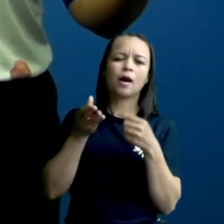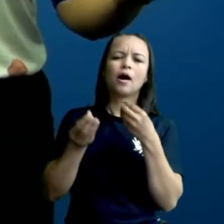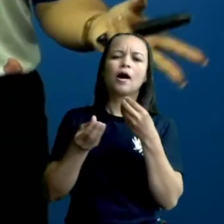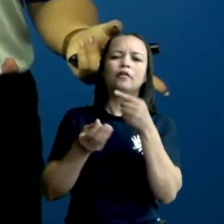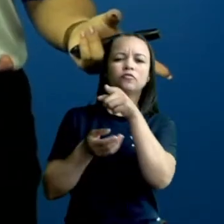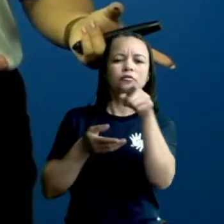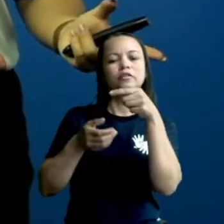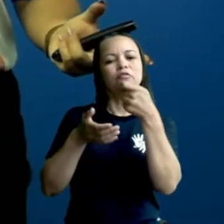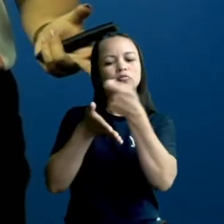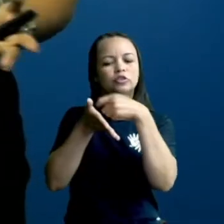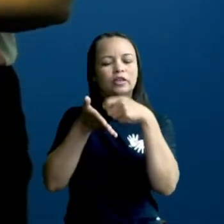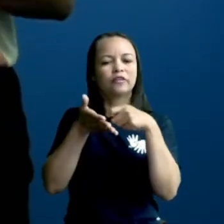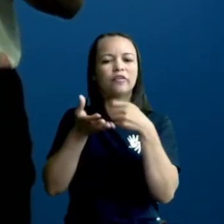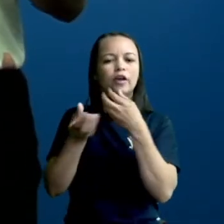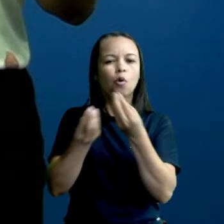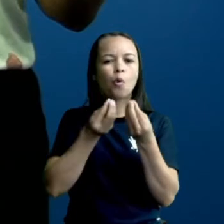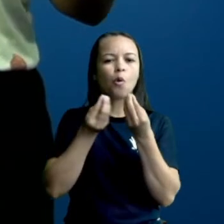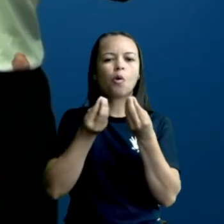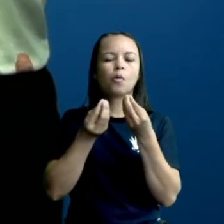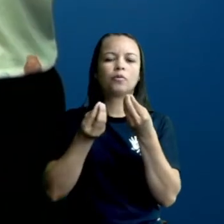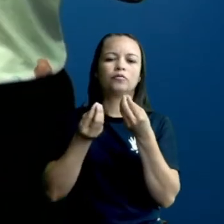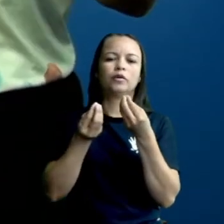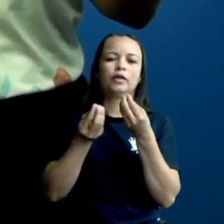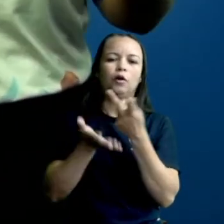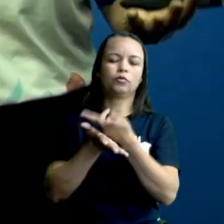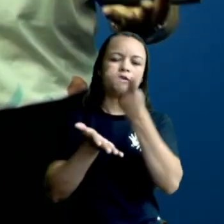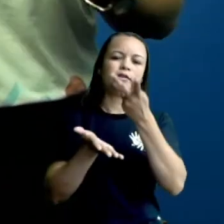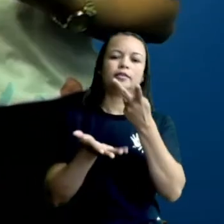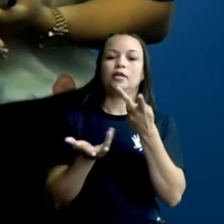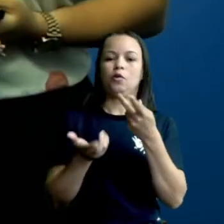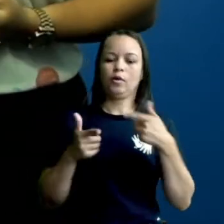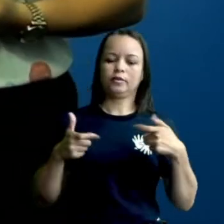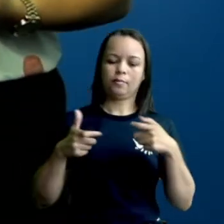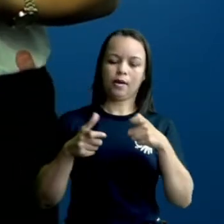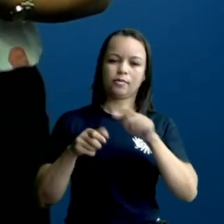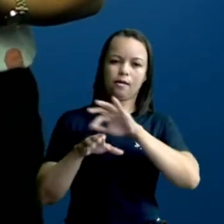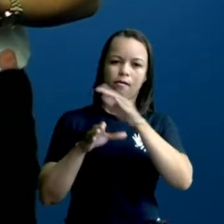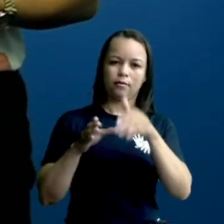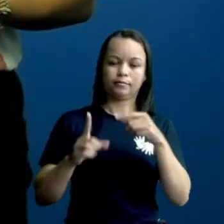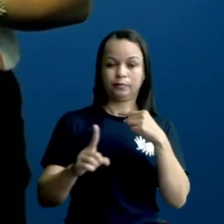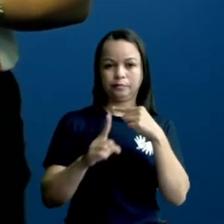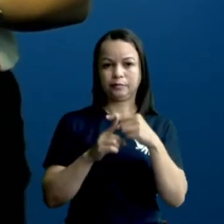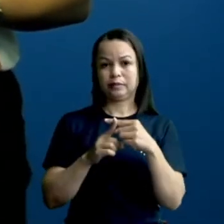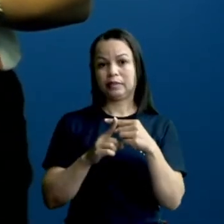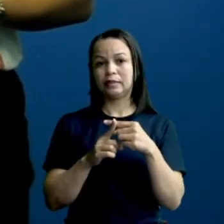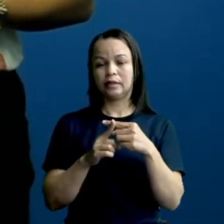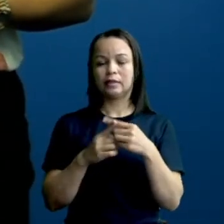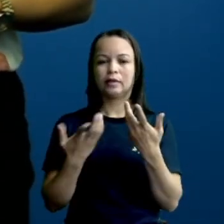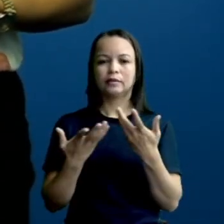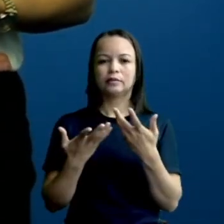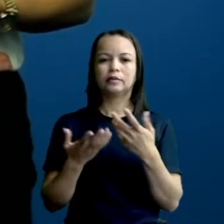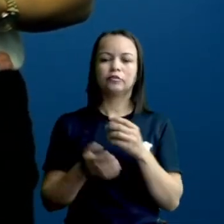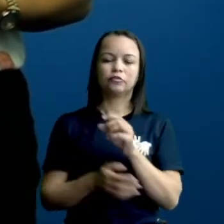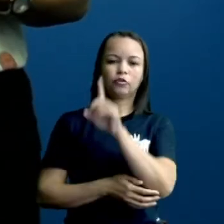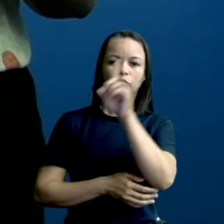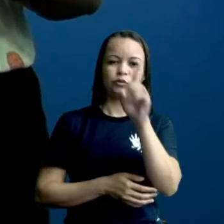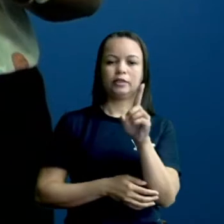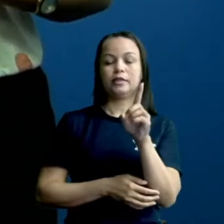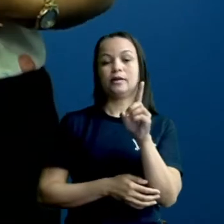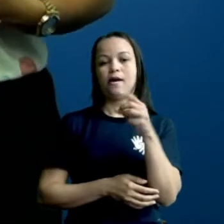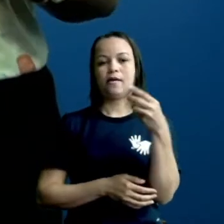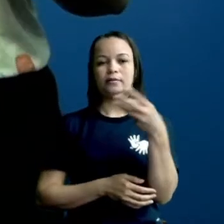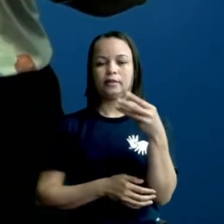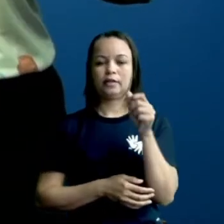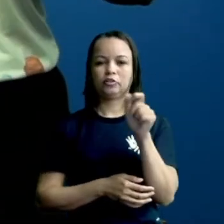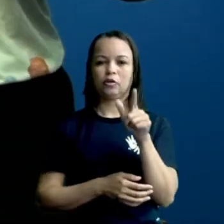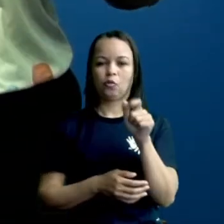Batalha do Monte das Tabocas. Essa batalha tão falada no dia 3 de agosto que aconteceu que deu origem ao nome da nossa cidade. Ela não deu